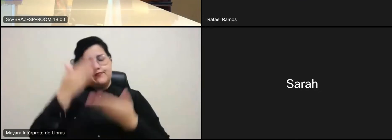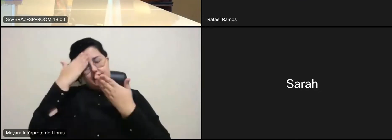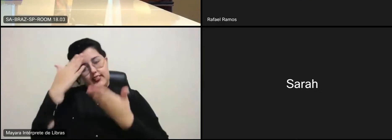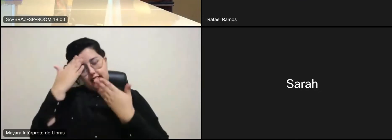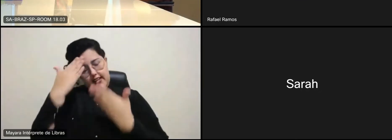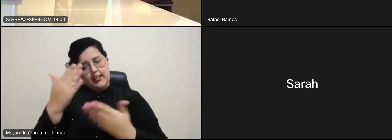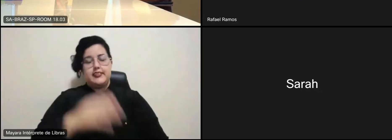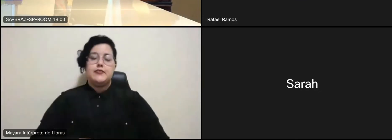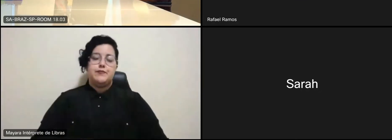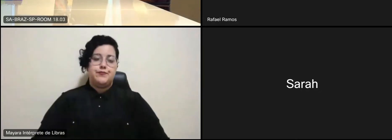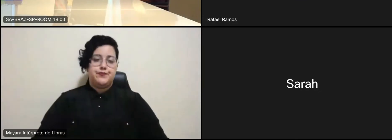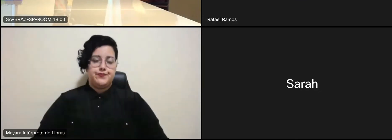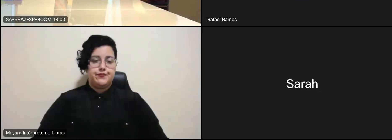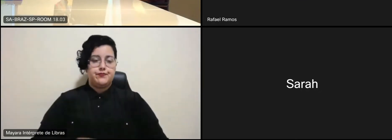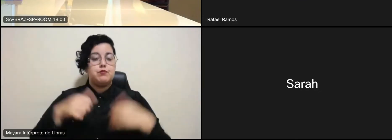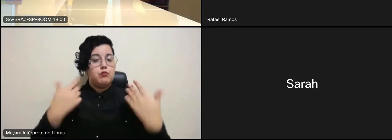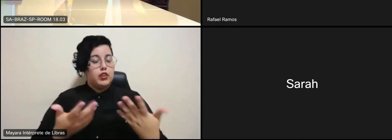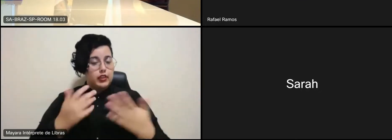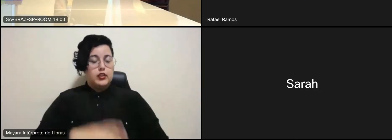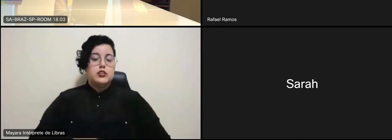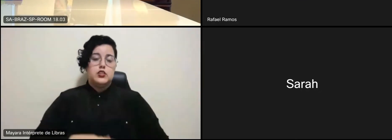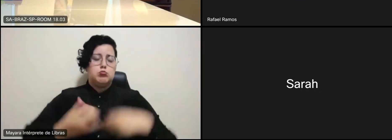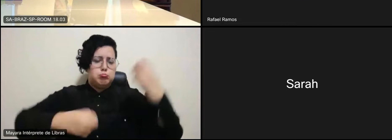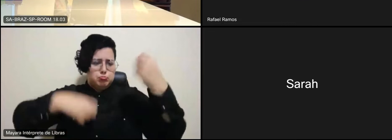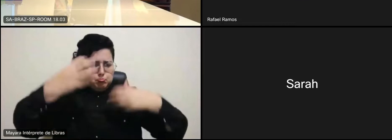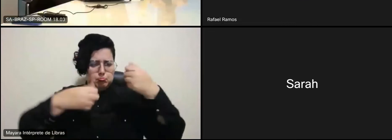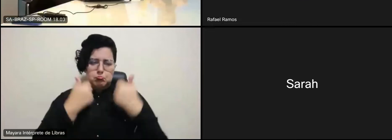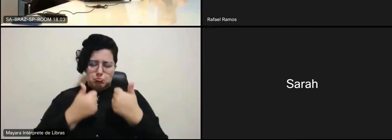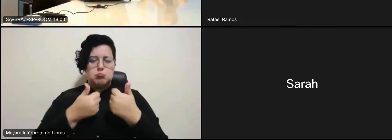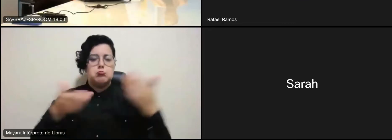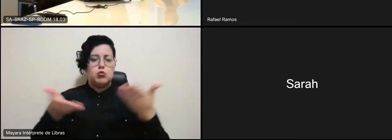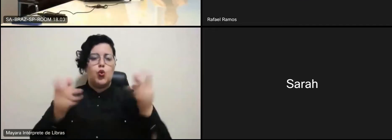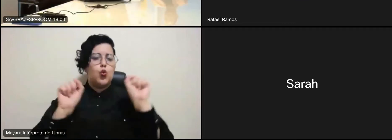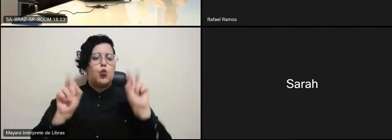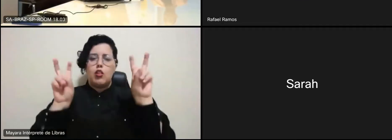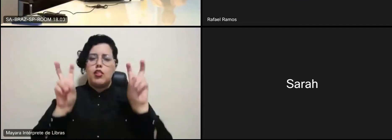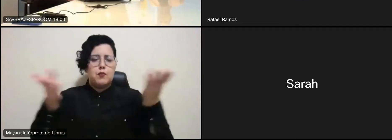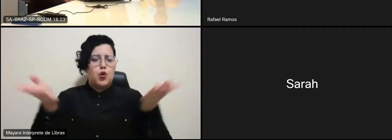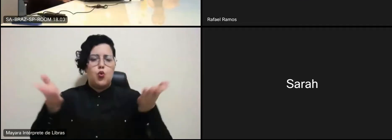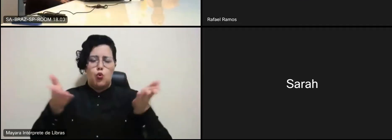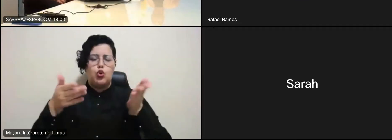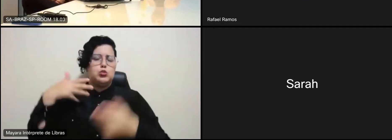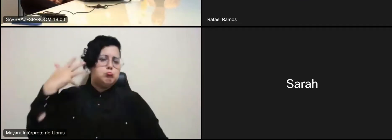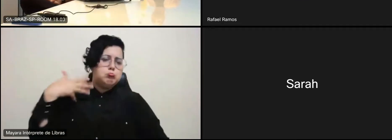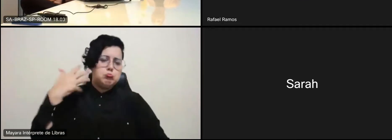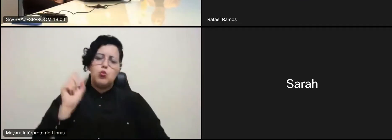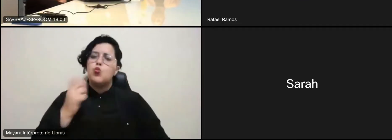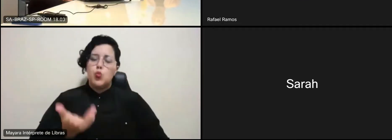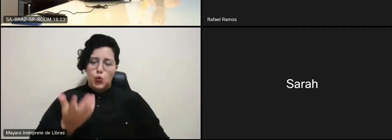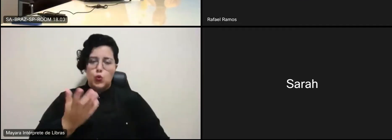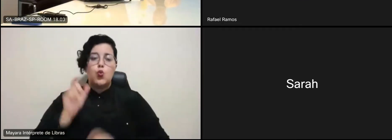Bah. Bom, pessoal, passadas as apresentações, o tema do nosso painel hoje, como vocês viram, é